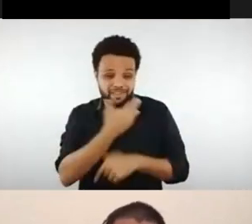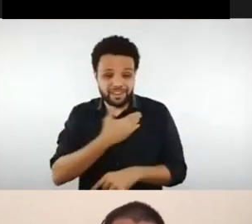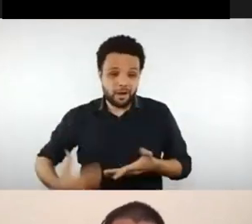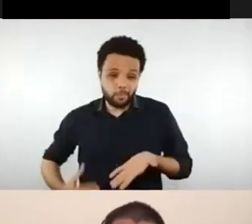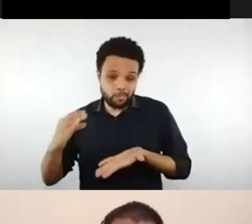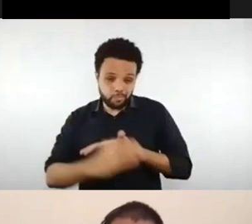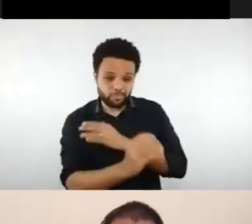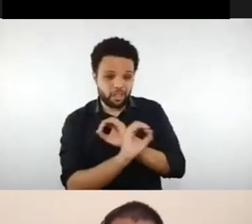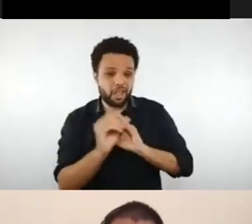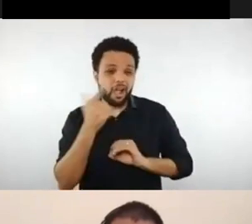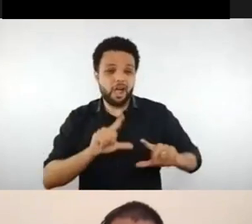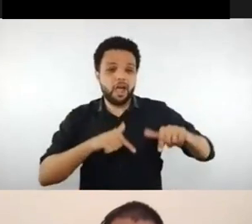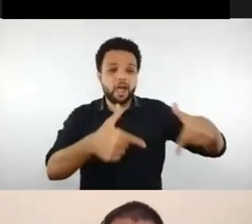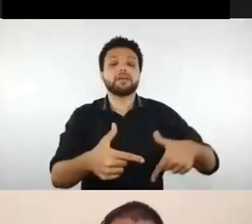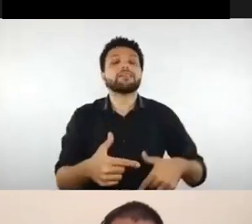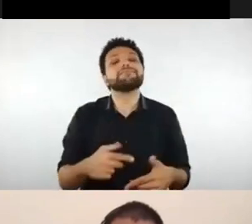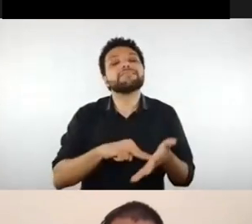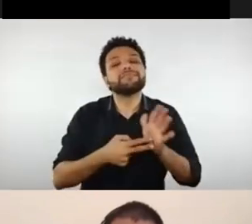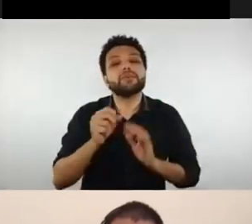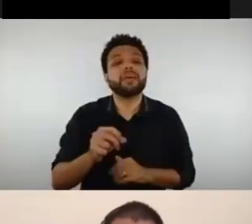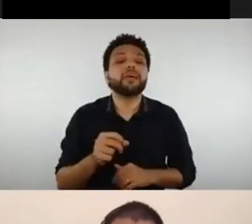questão seguinte: não adianta boa vontade. Boa vontade